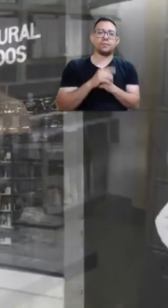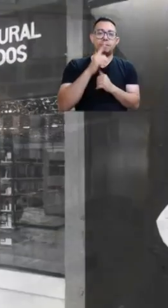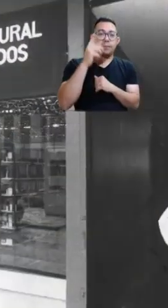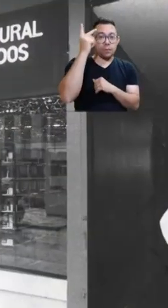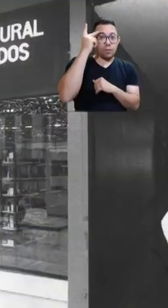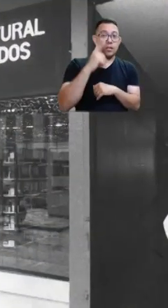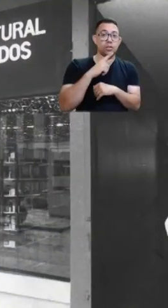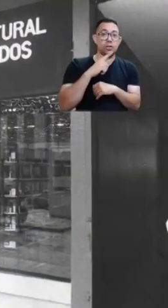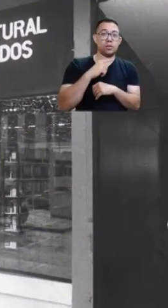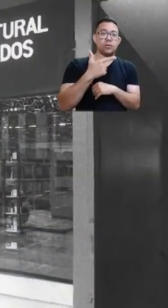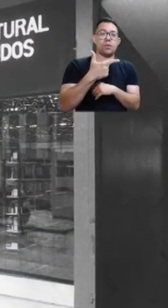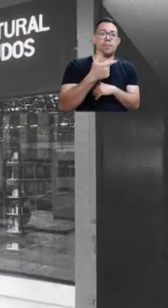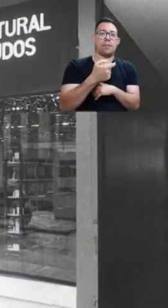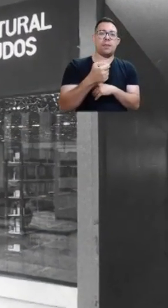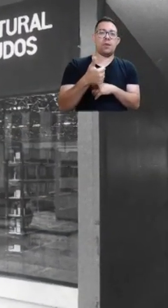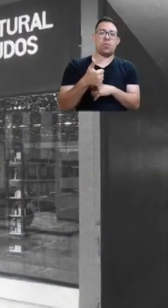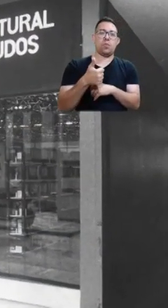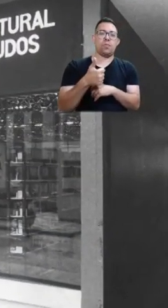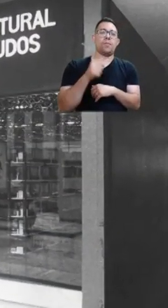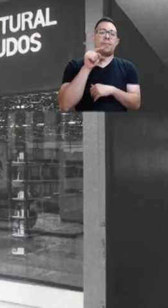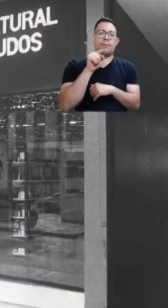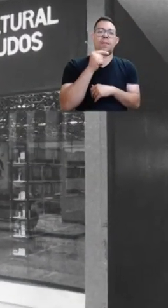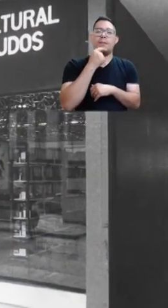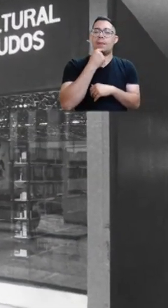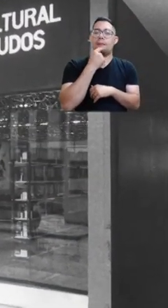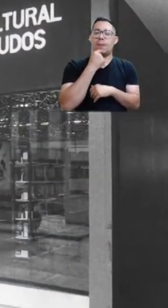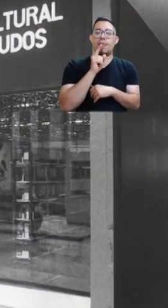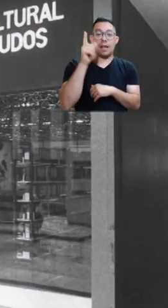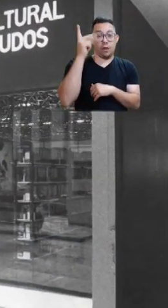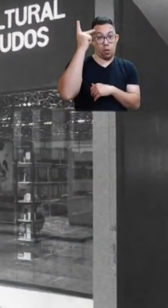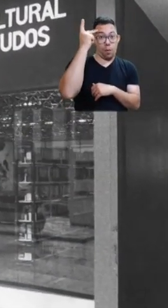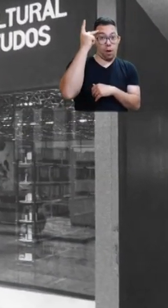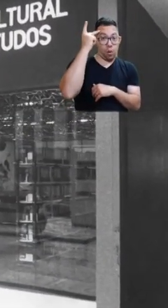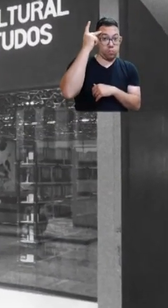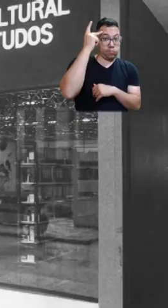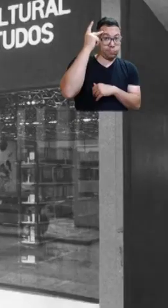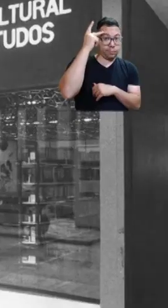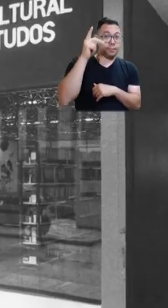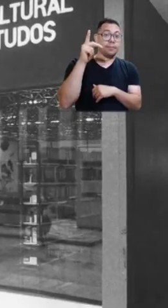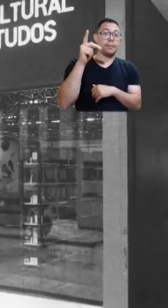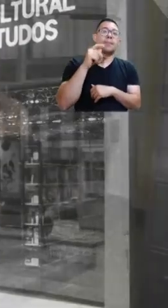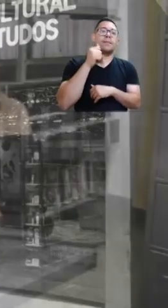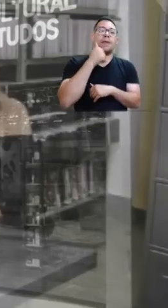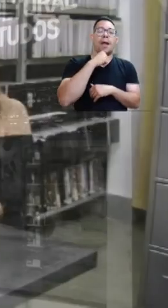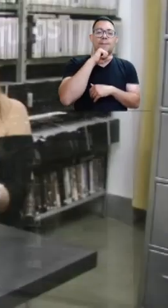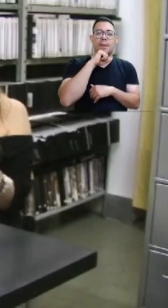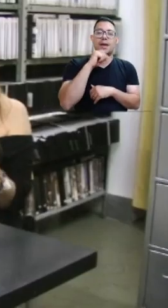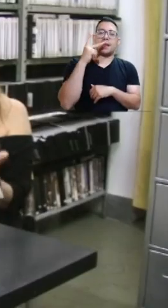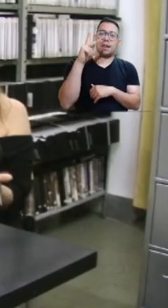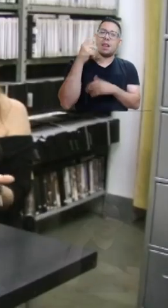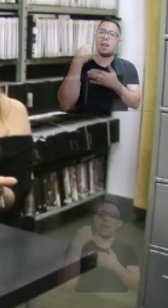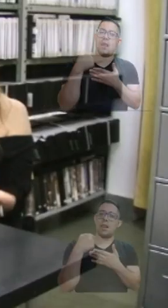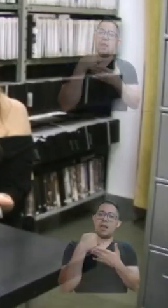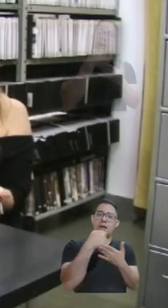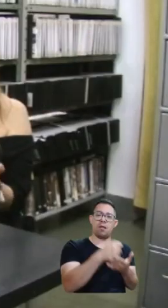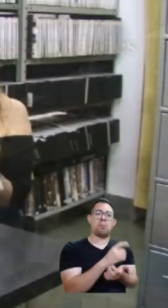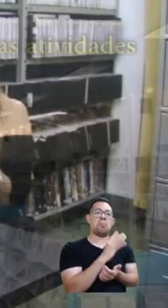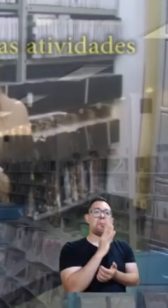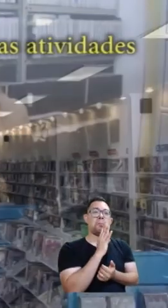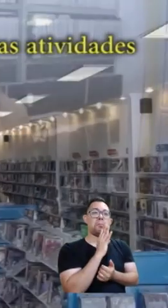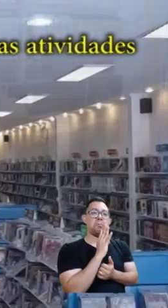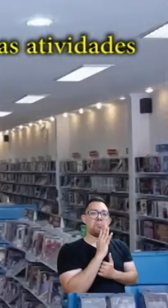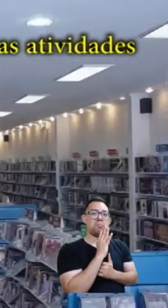na 2001, lá de São Paulo, que o dono era a mãe dele morava no meu prédio e ela me levou lá para